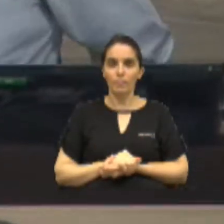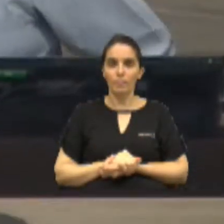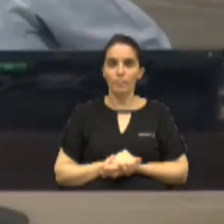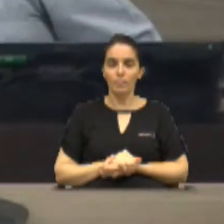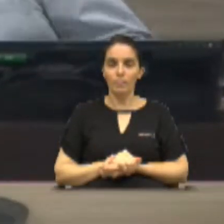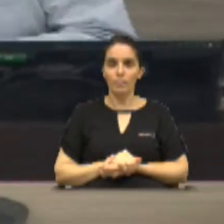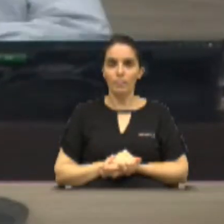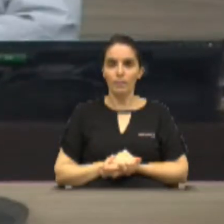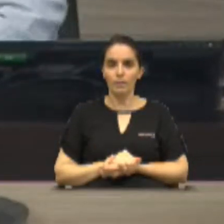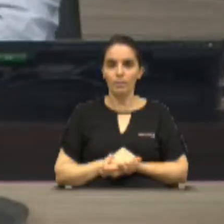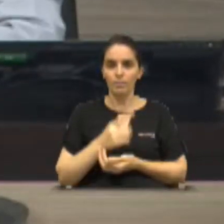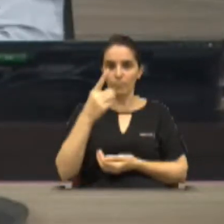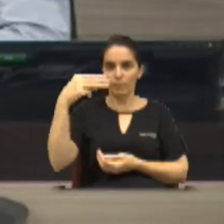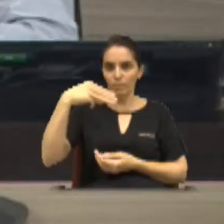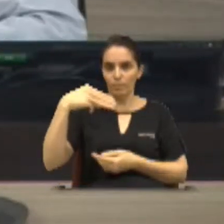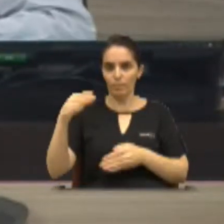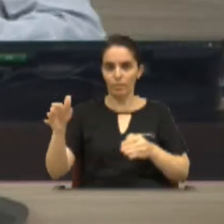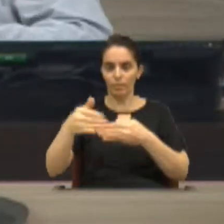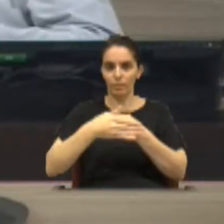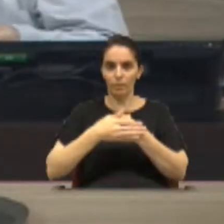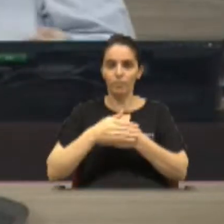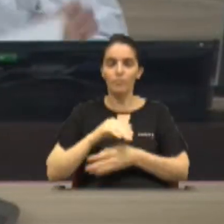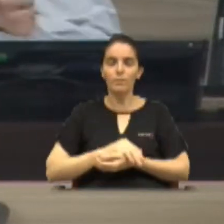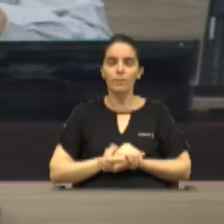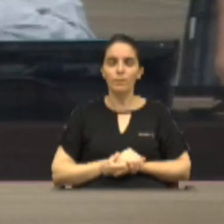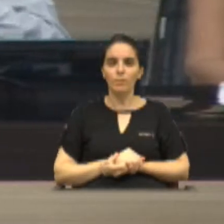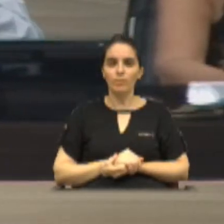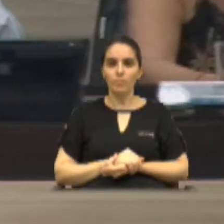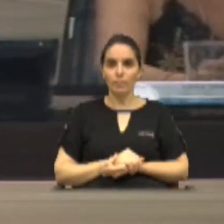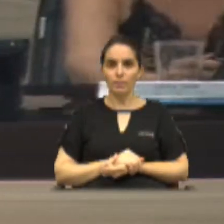Suspenda a sessão por 1 minuto.